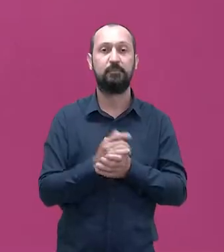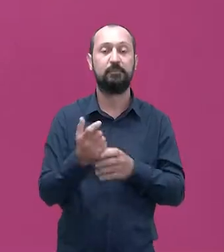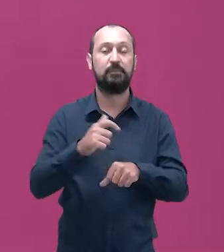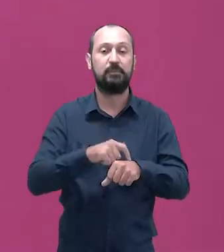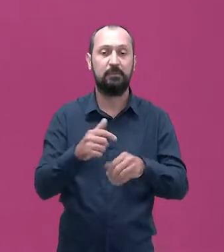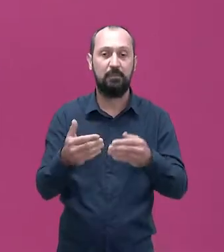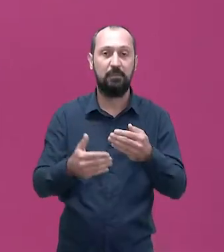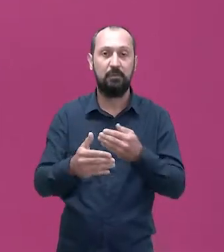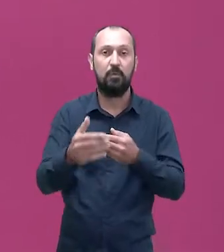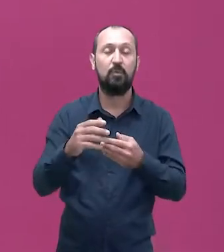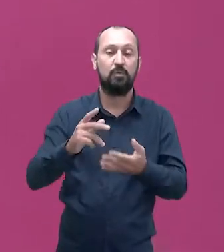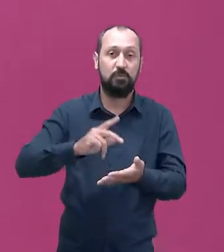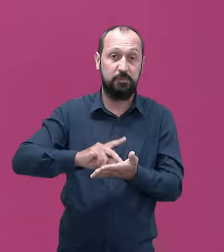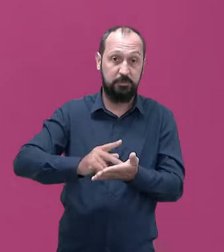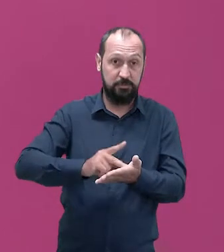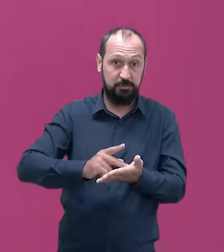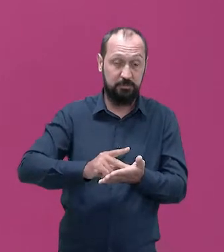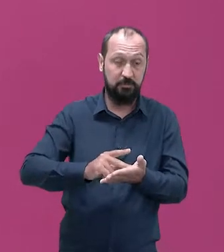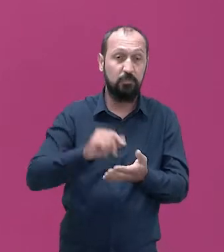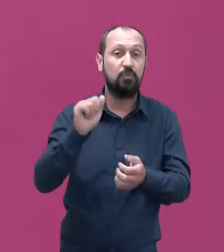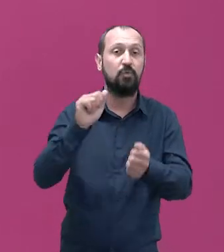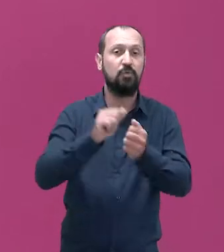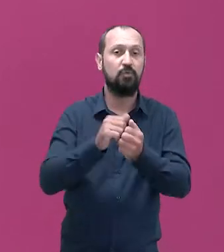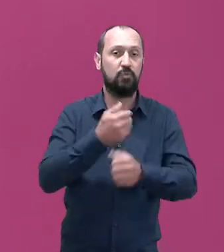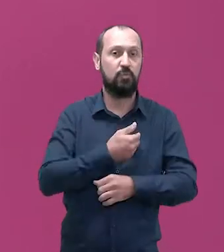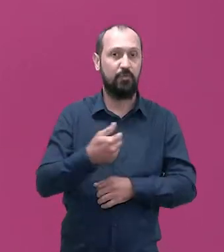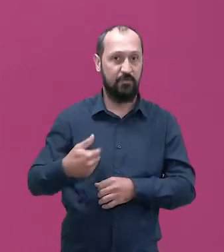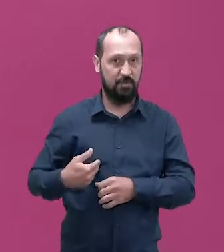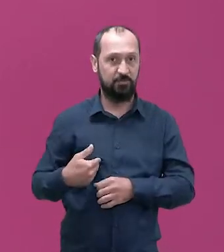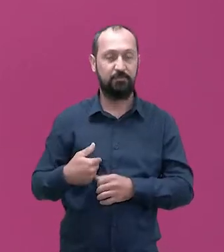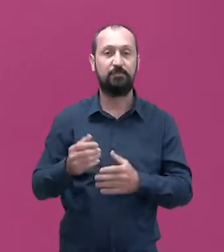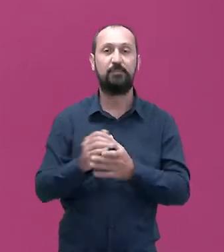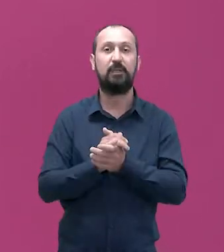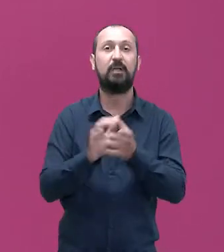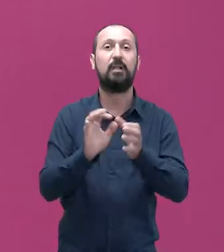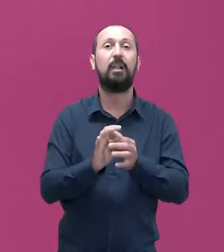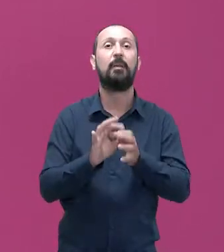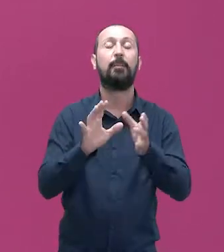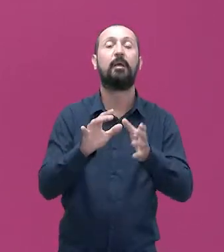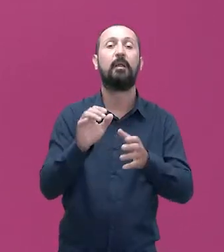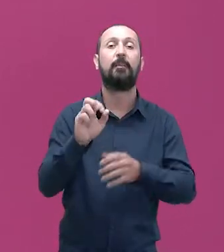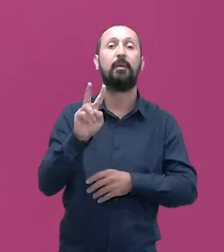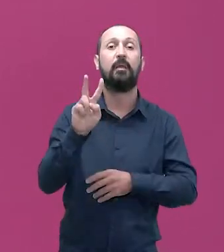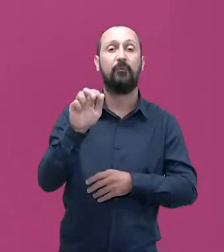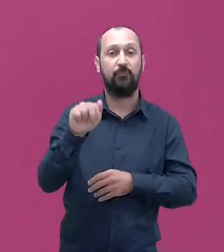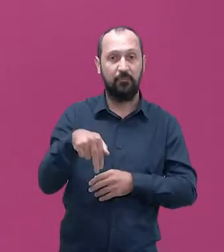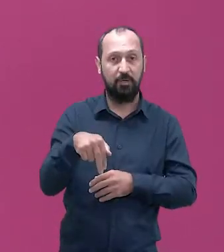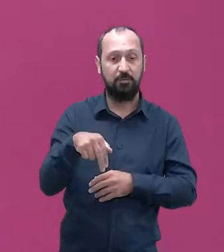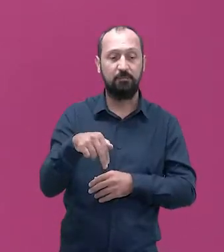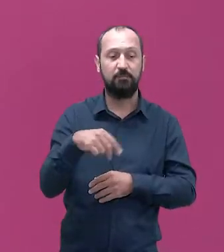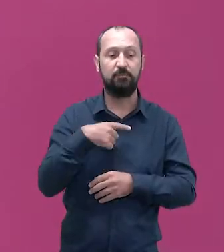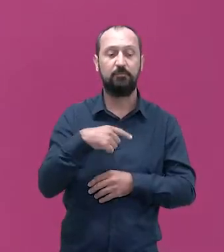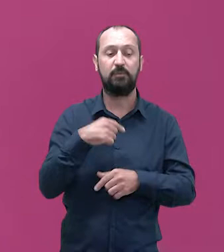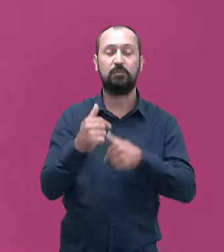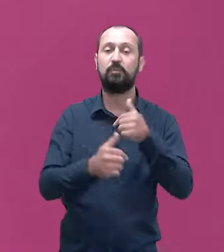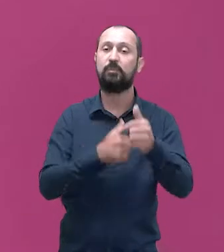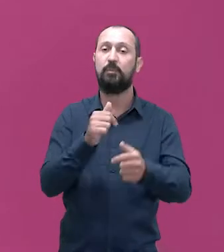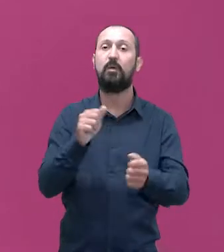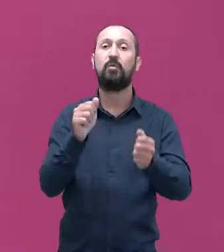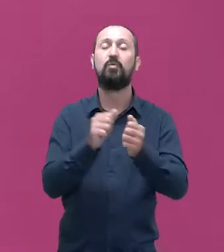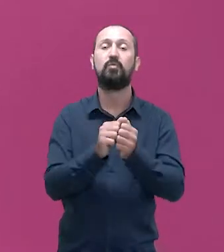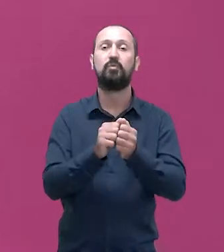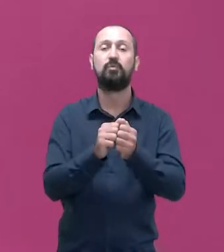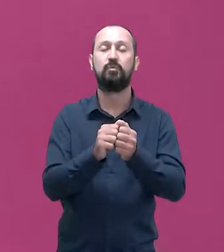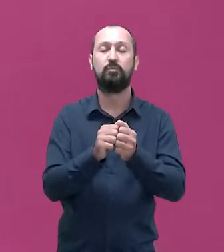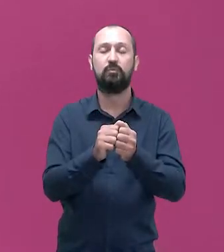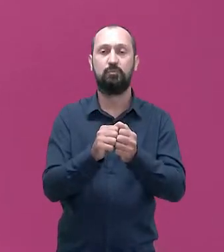Então, durante a pandemia, né, nós como sindicato, nós conseguimos, junto ao governo do estado, a liberação para que as vans possam fazer